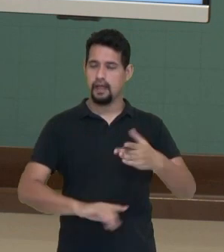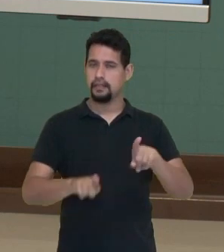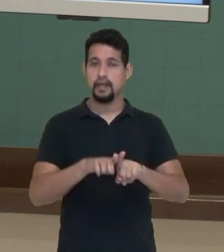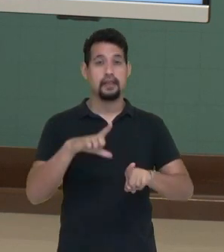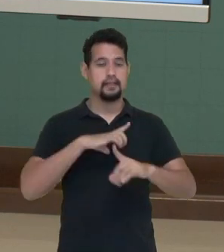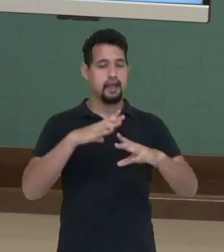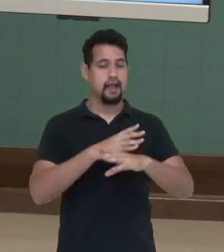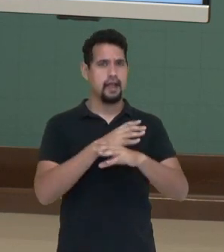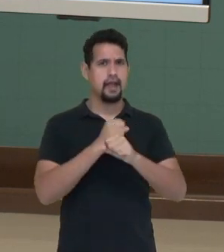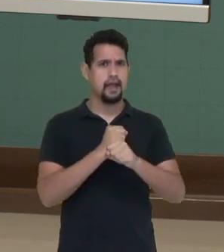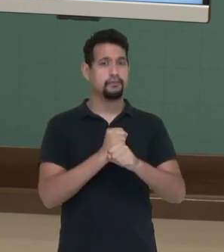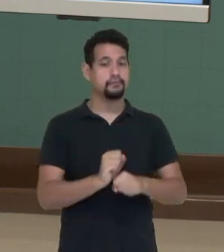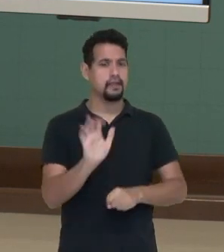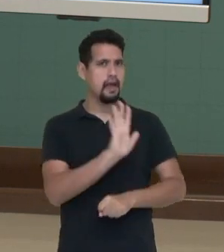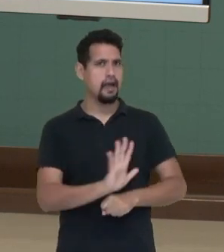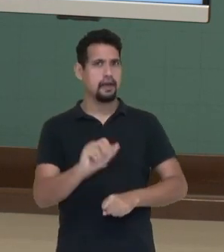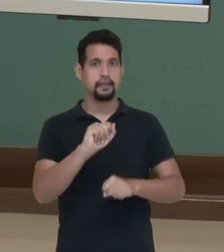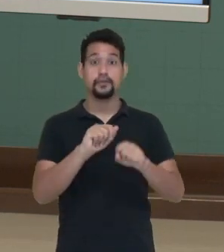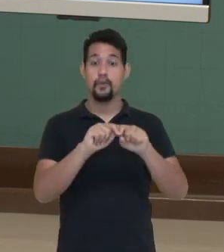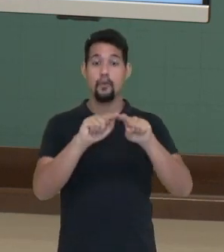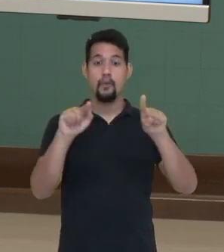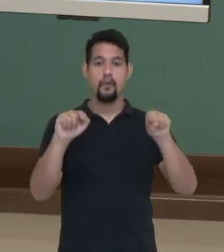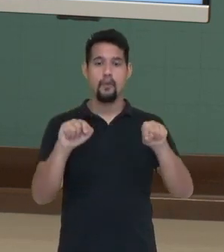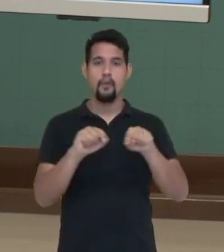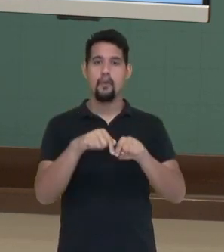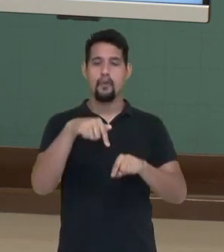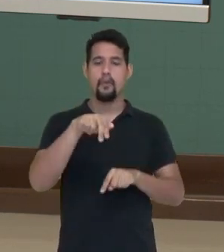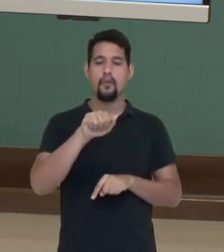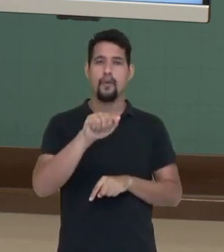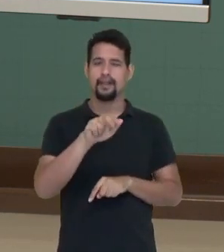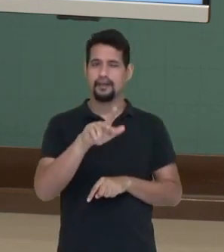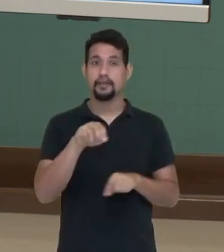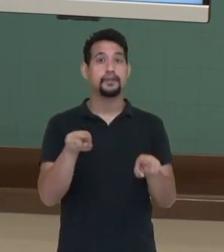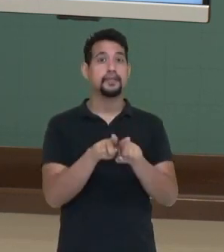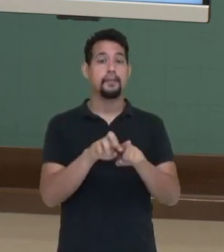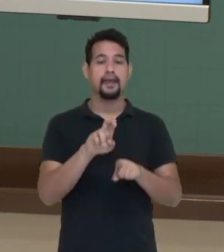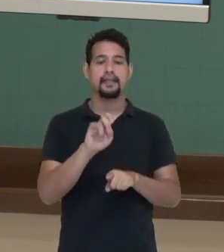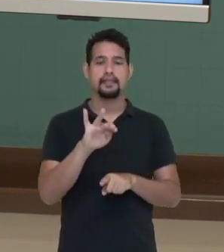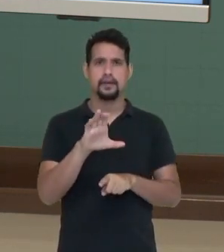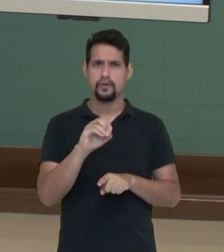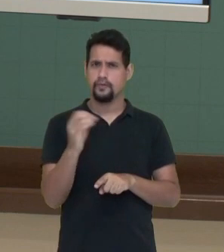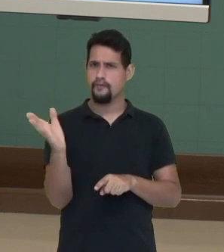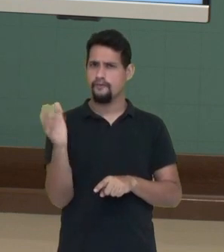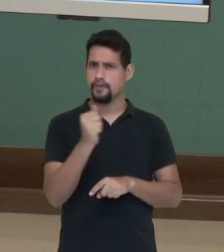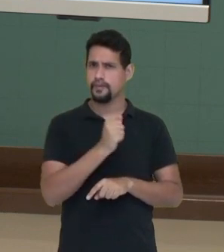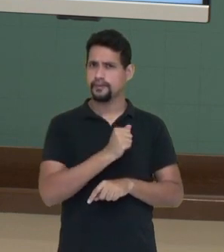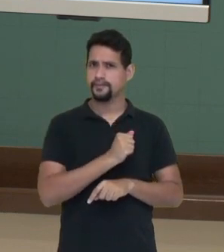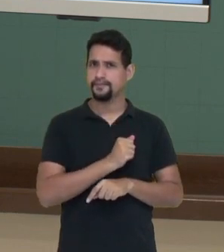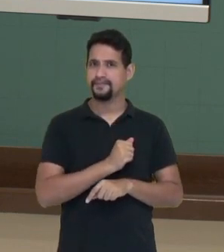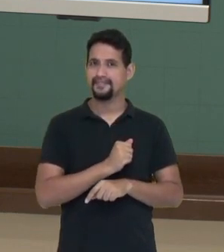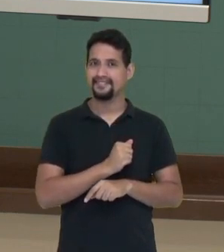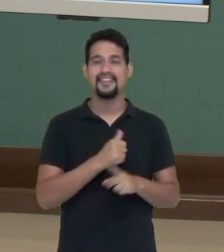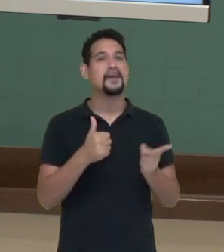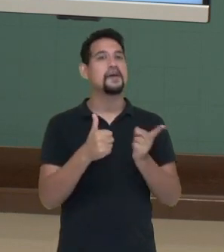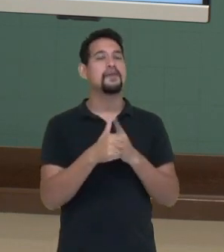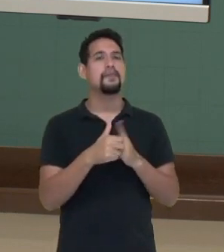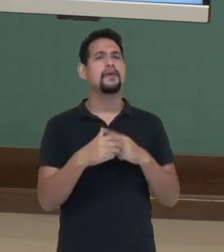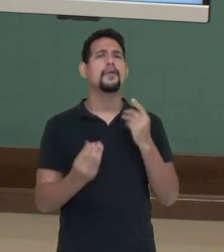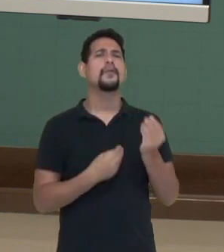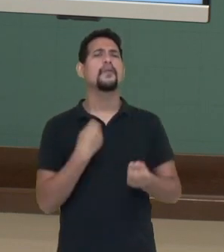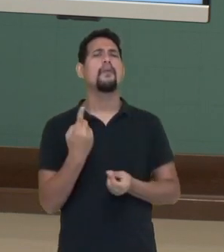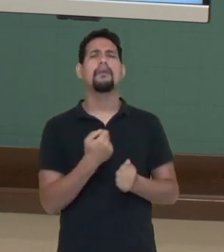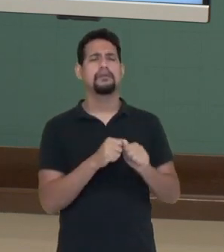envolvendo o cálculo da área do quadrado e também do retângulo. Bora lá comigo? Então veja bem. Primeira coisa, como que a